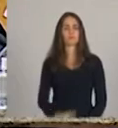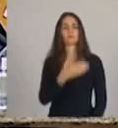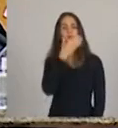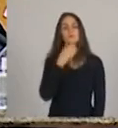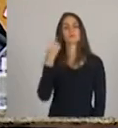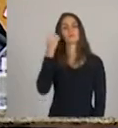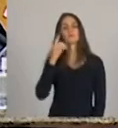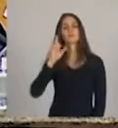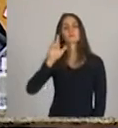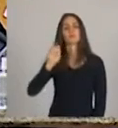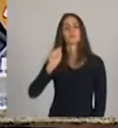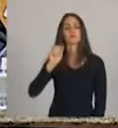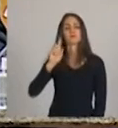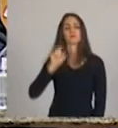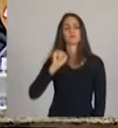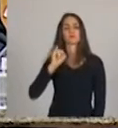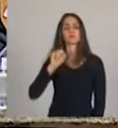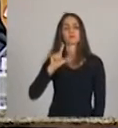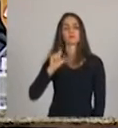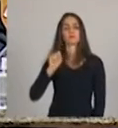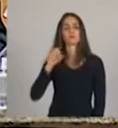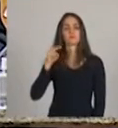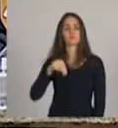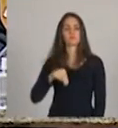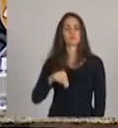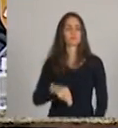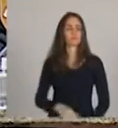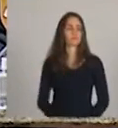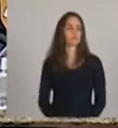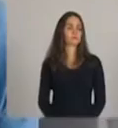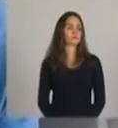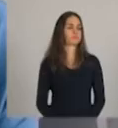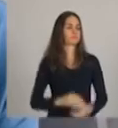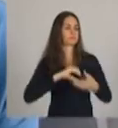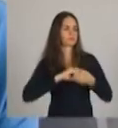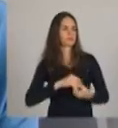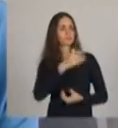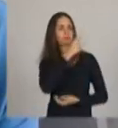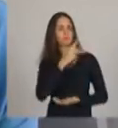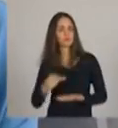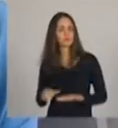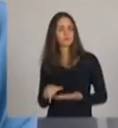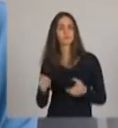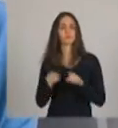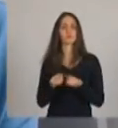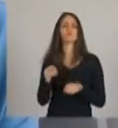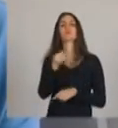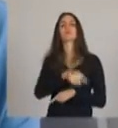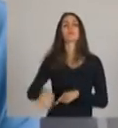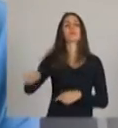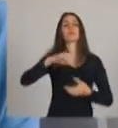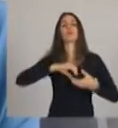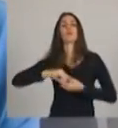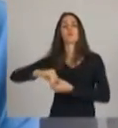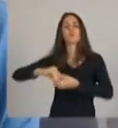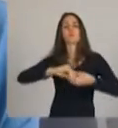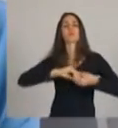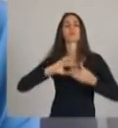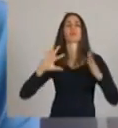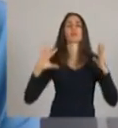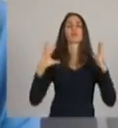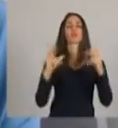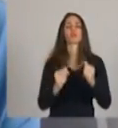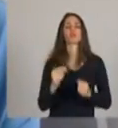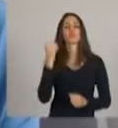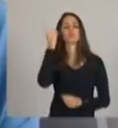Quero cumprimentar a Vossa Excelência, deputado Ari Pagum, que preside a sessão nesse momento. Cumprimentar todos os deputados.